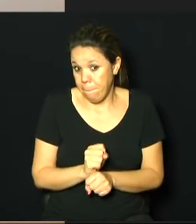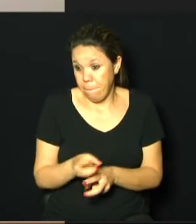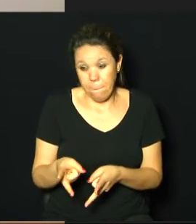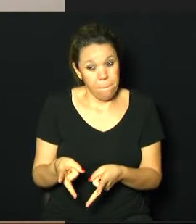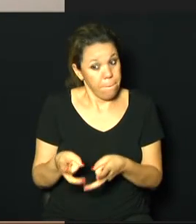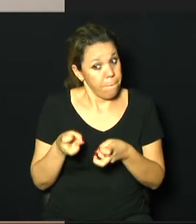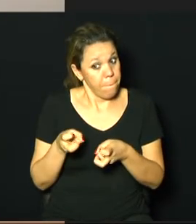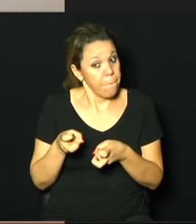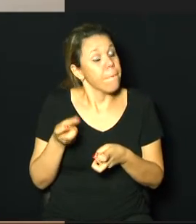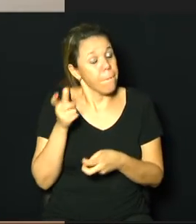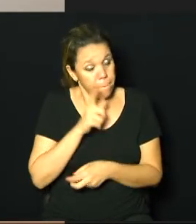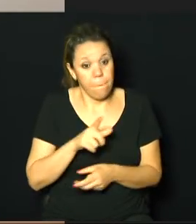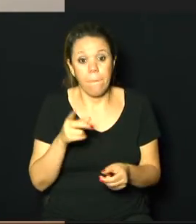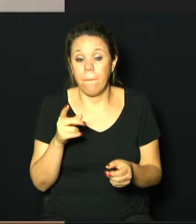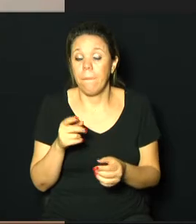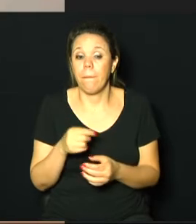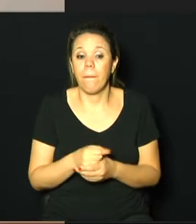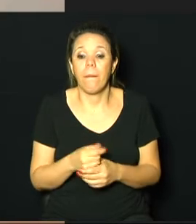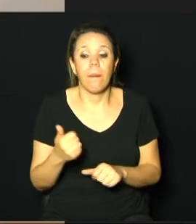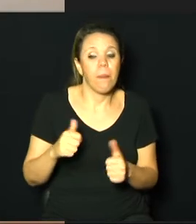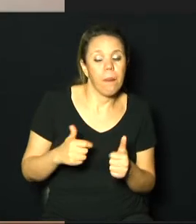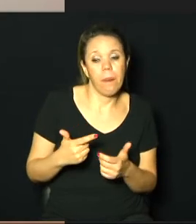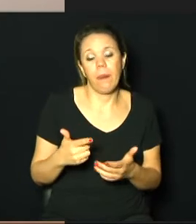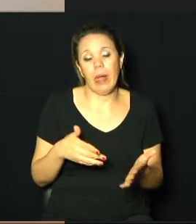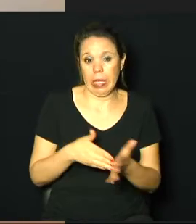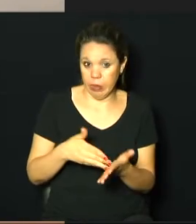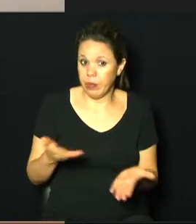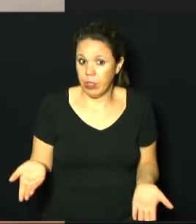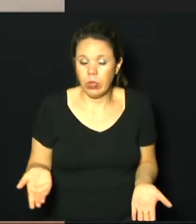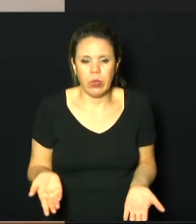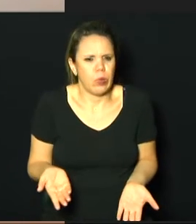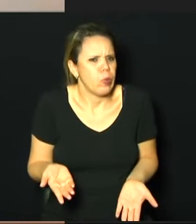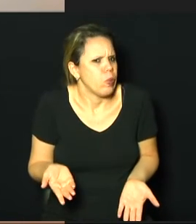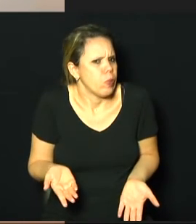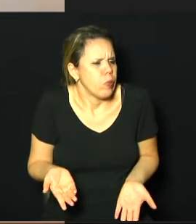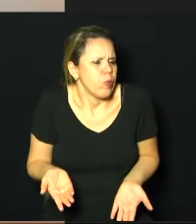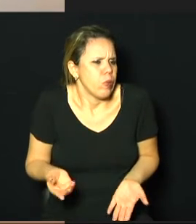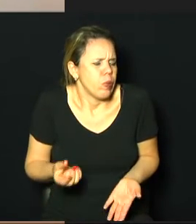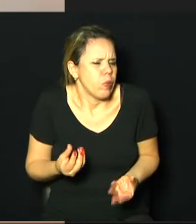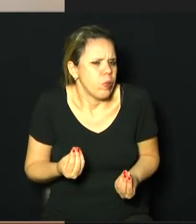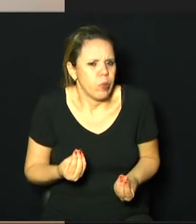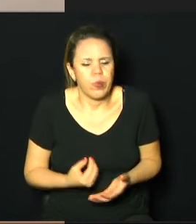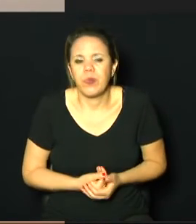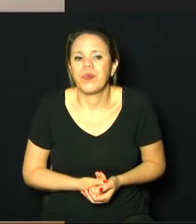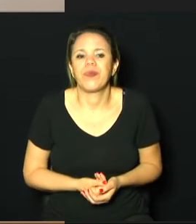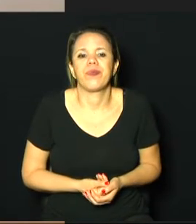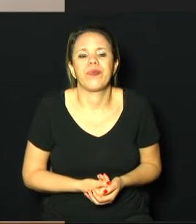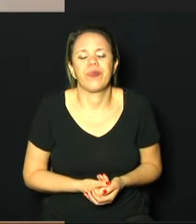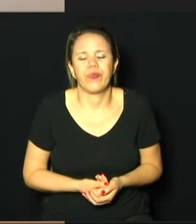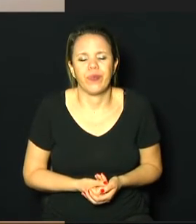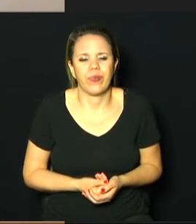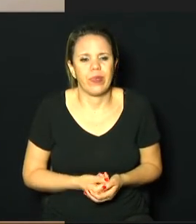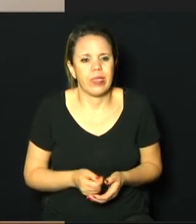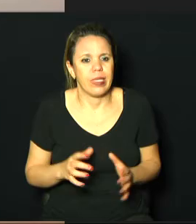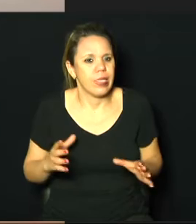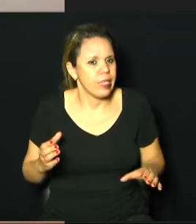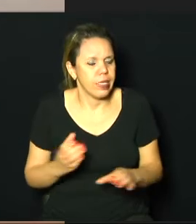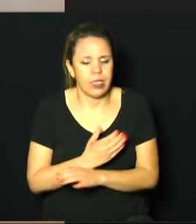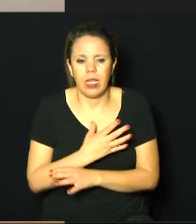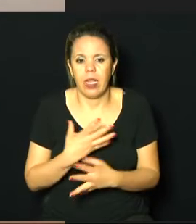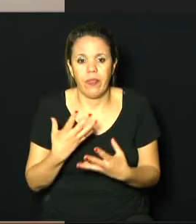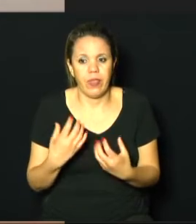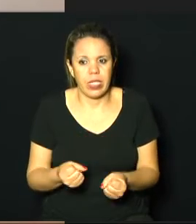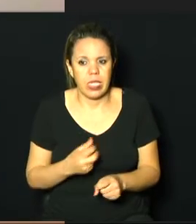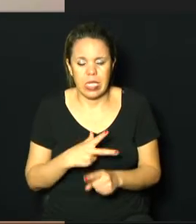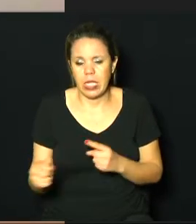olhar, a gente consegue saber olhar para esse limite. A não ser que já está muito, já tomou conta, né? E aí